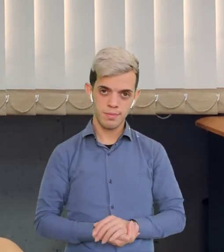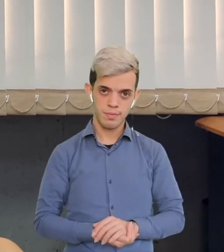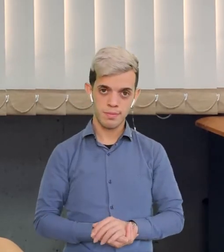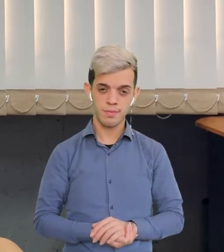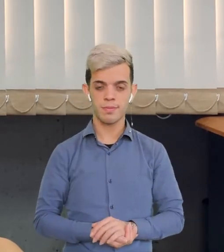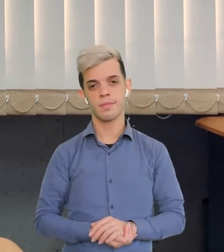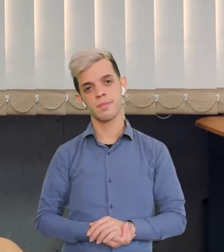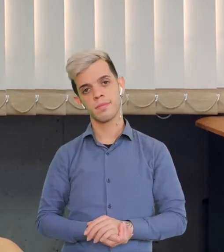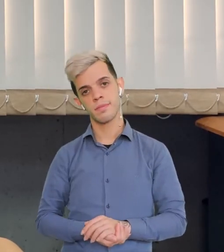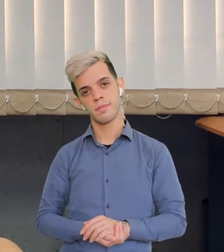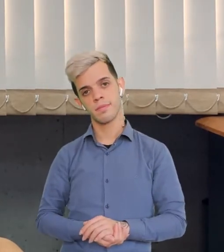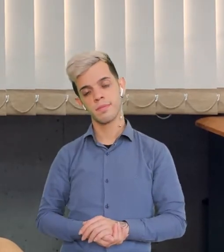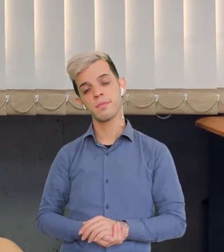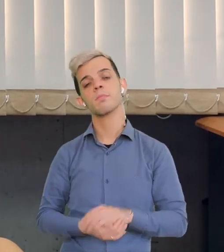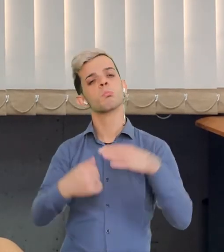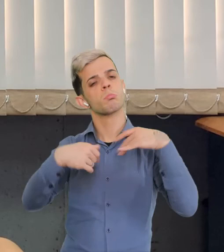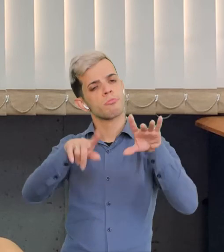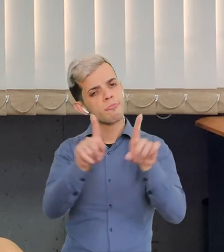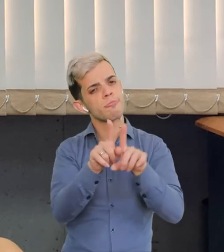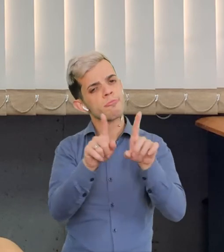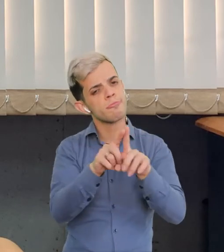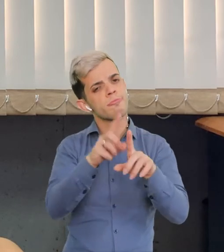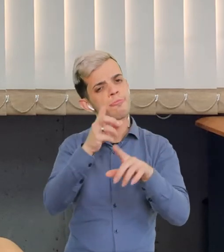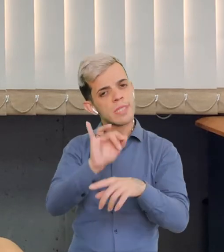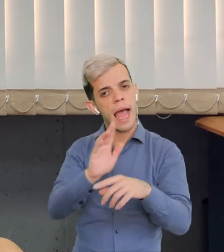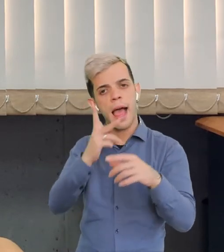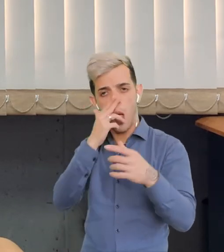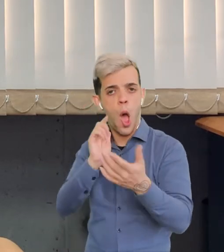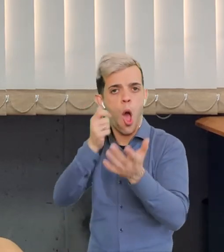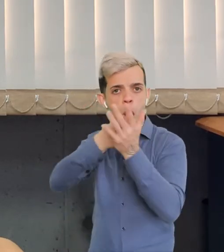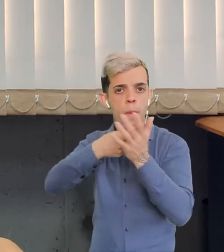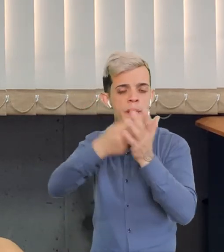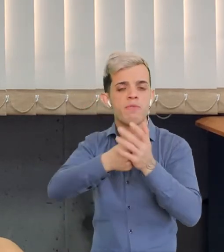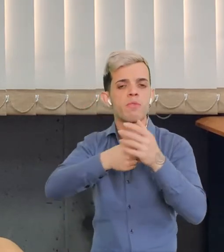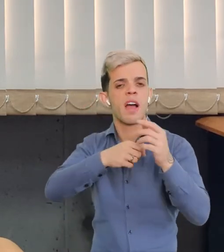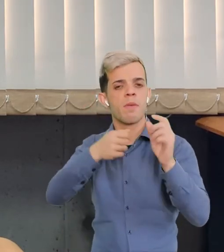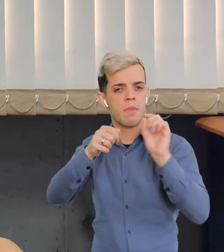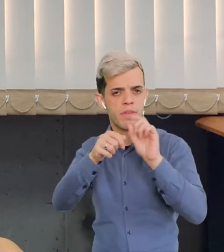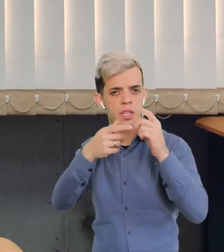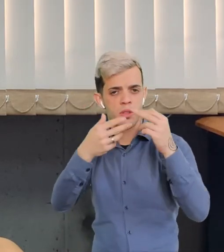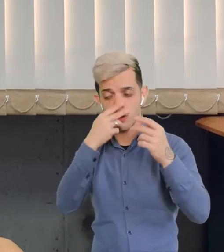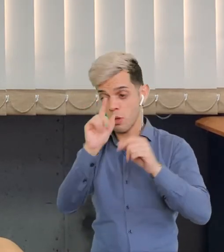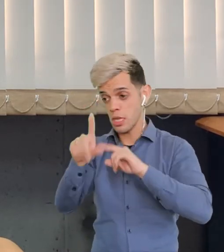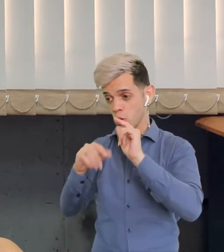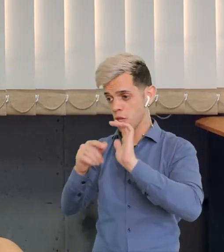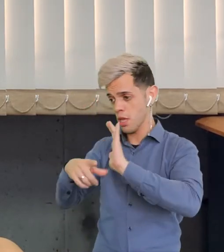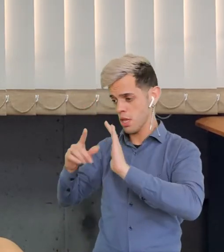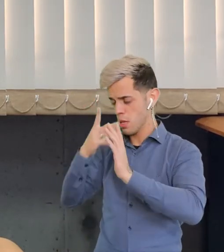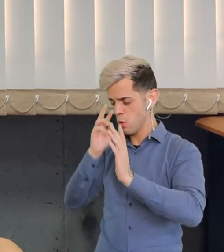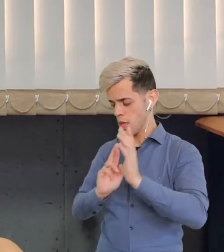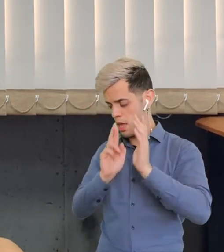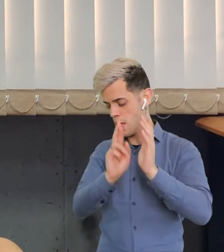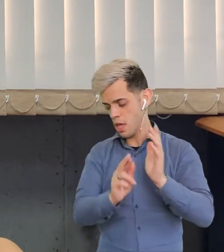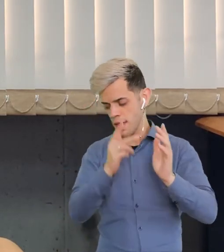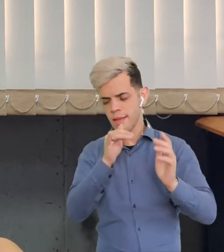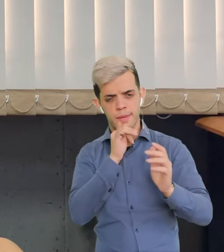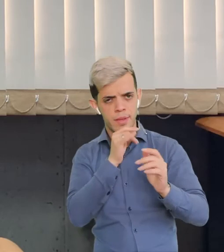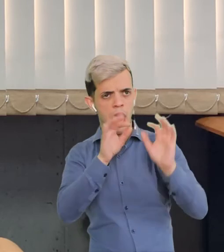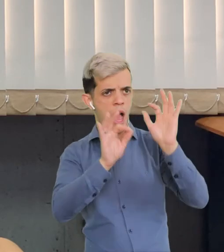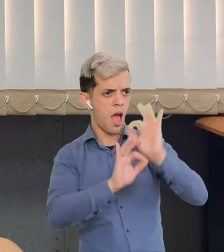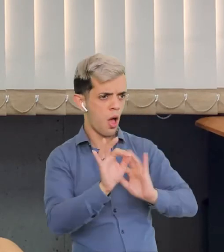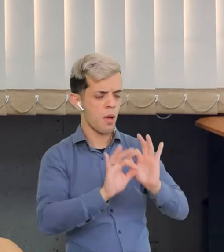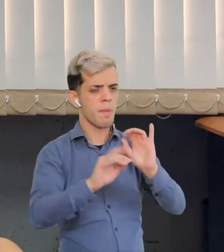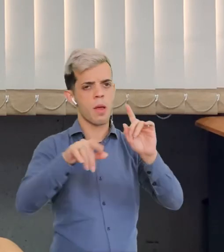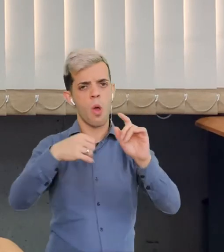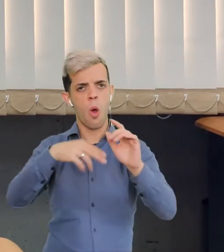3289-0156, opção 4. Também, caso a obrigação de fazer que foi determinada na decisão, por exemplo, regularização